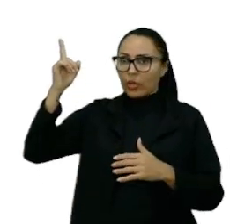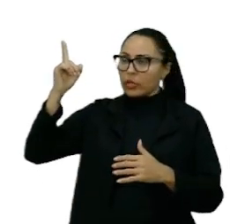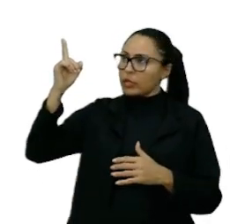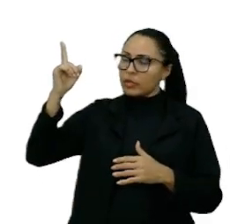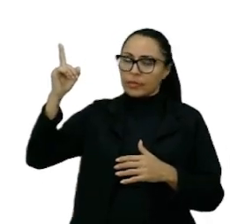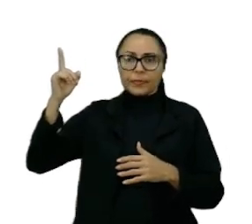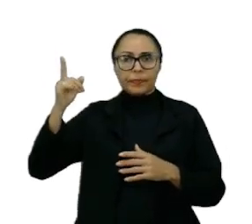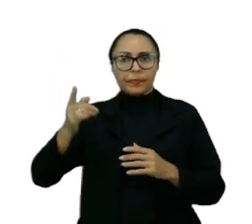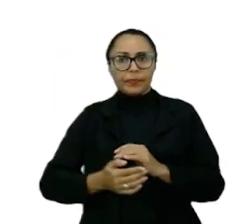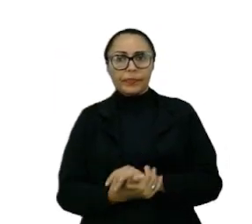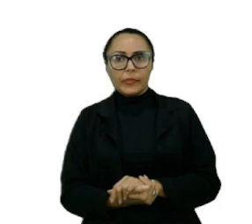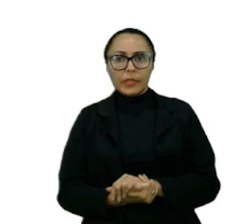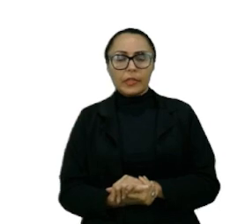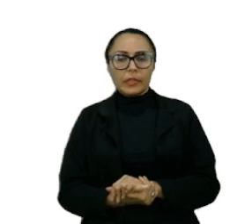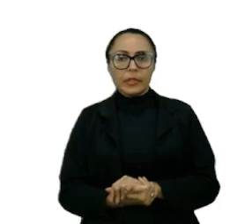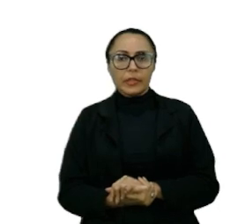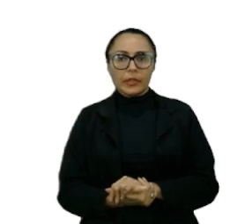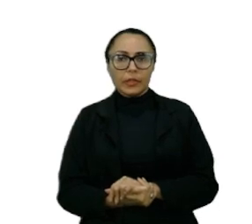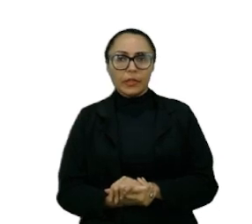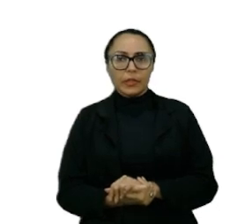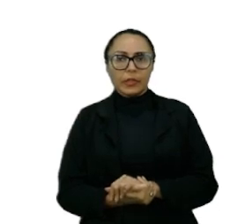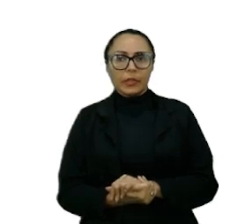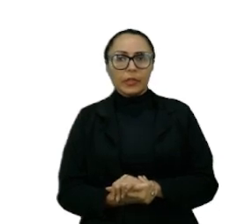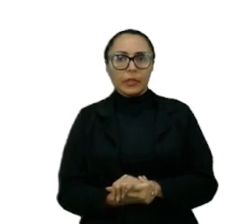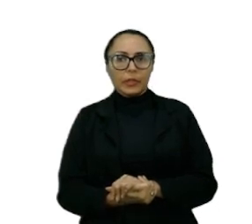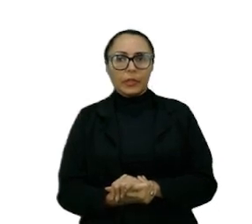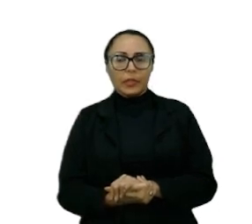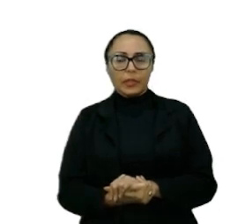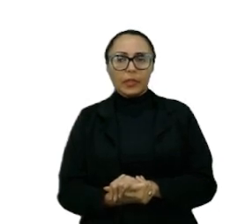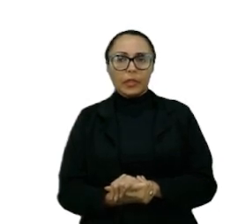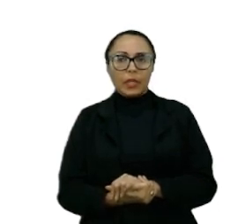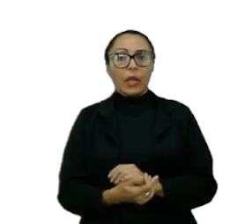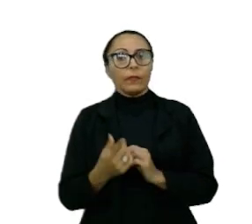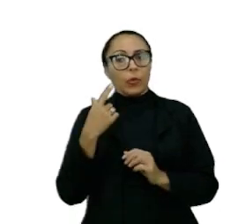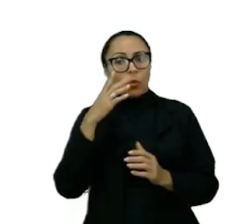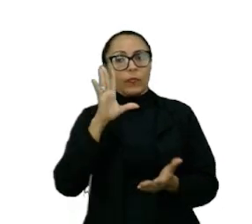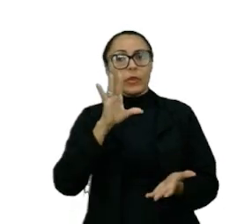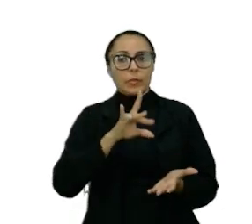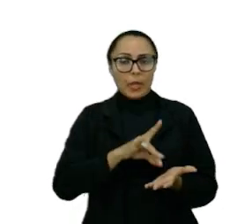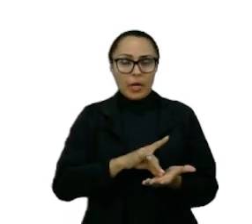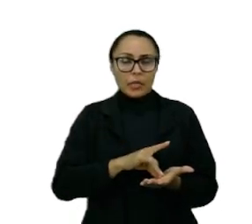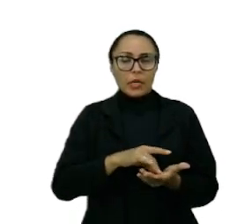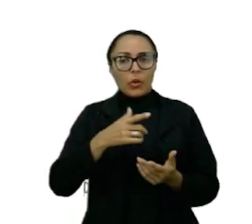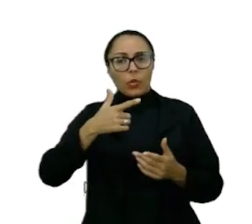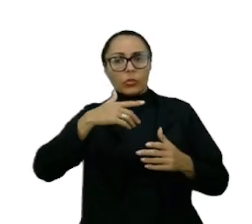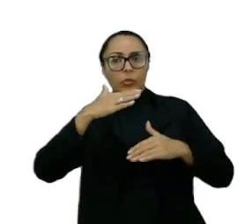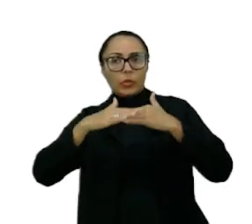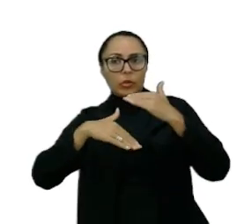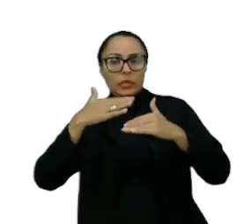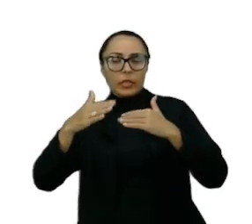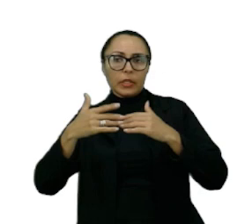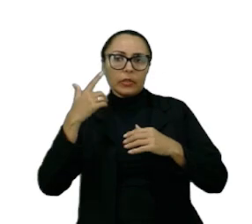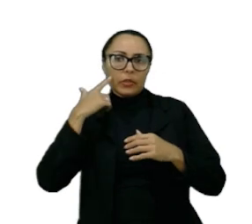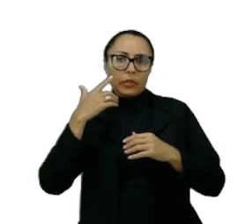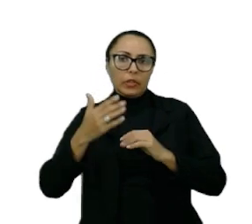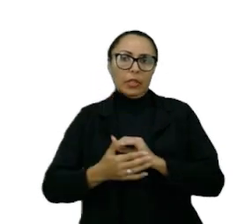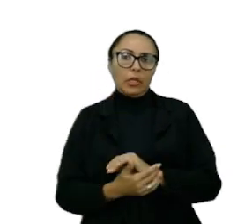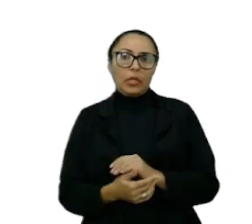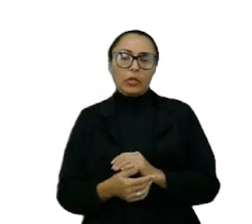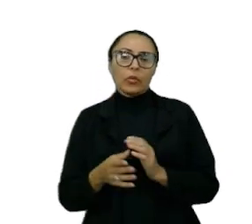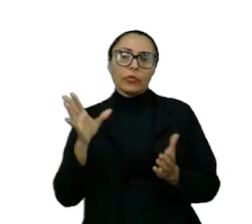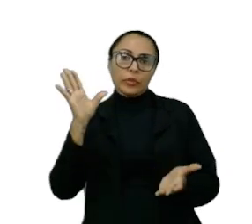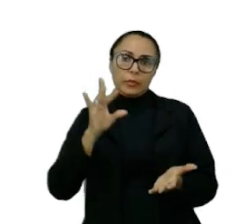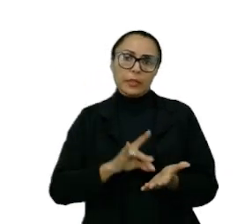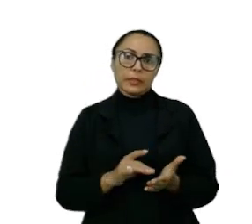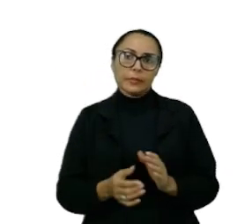que seria, se ela foi confirmada, o outro processo a auditoria está confirmada